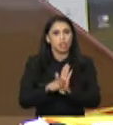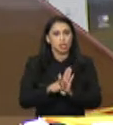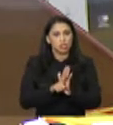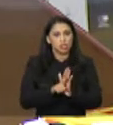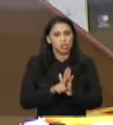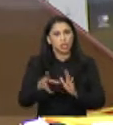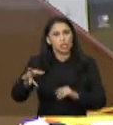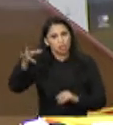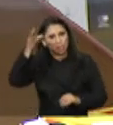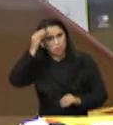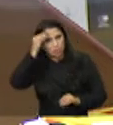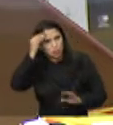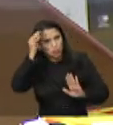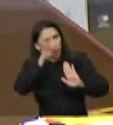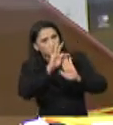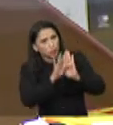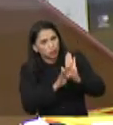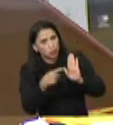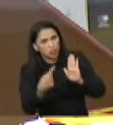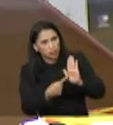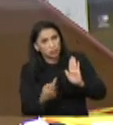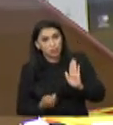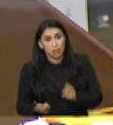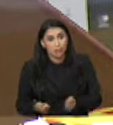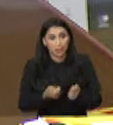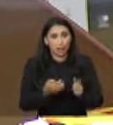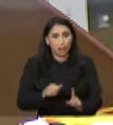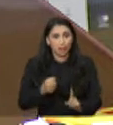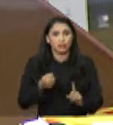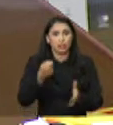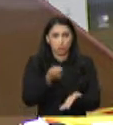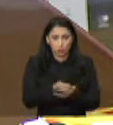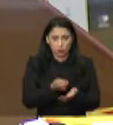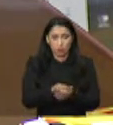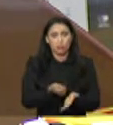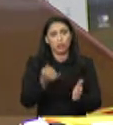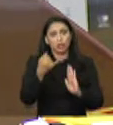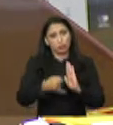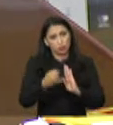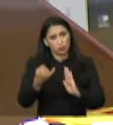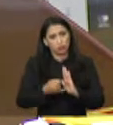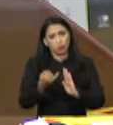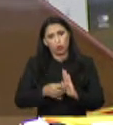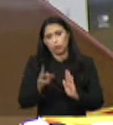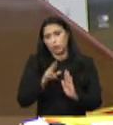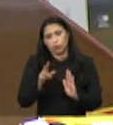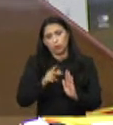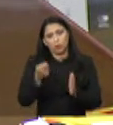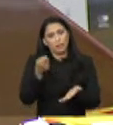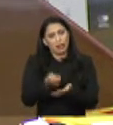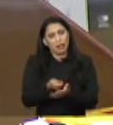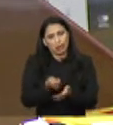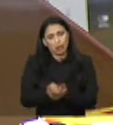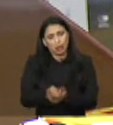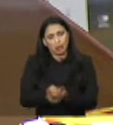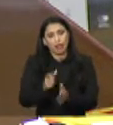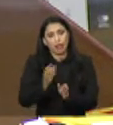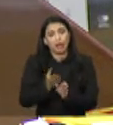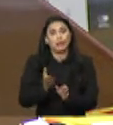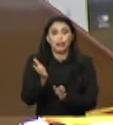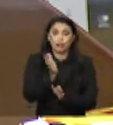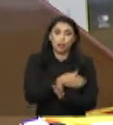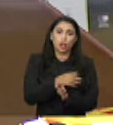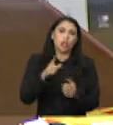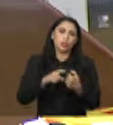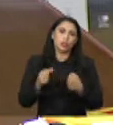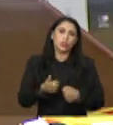leis meramente interpretativas ou mais benéfica ao contribuinte quanto às sanções pelo não cumprimento de obrigações tributárias devem retroagir